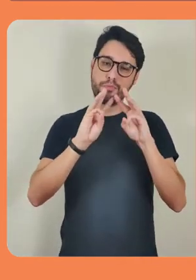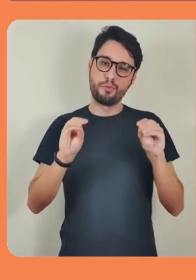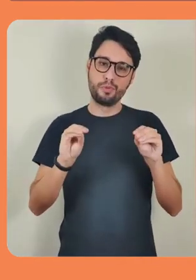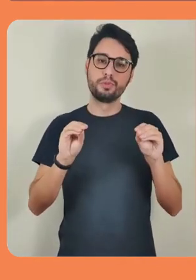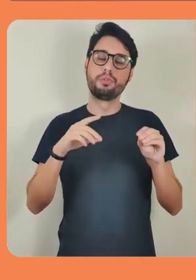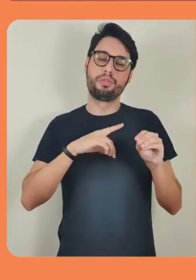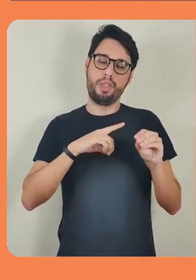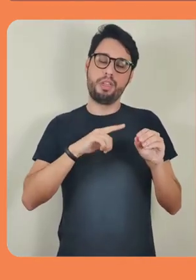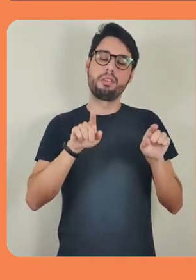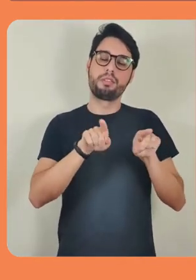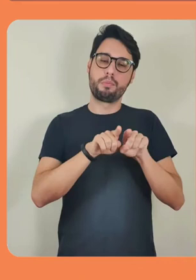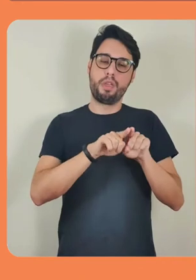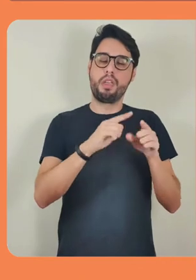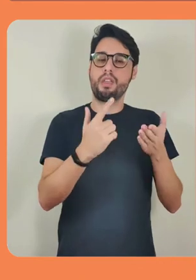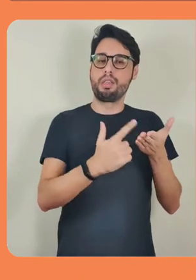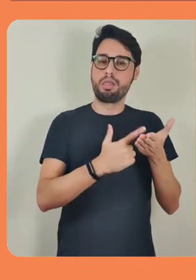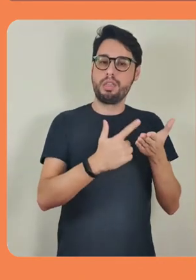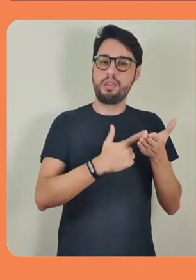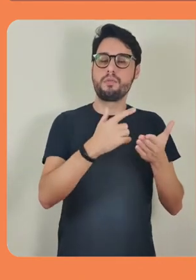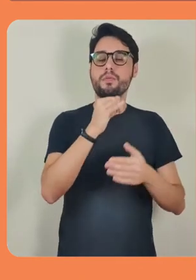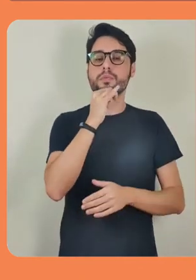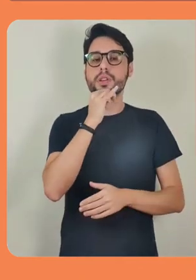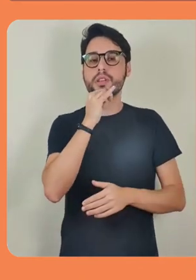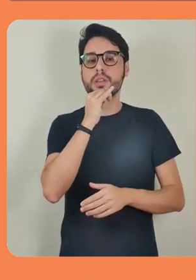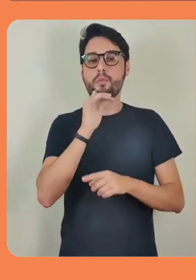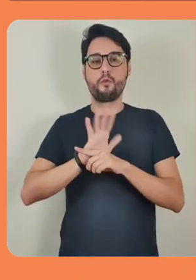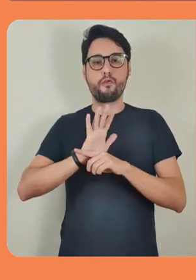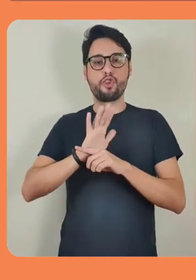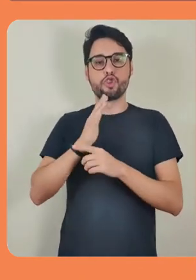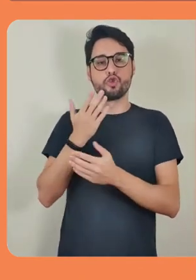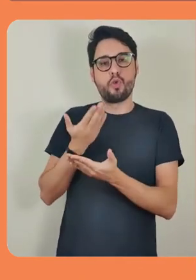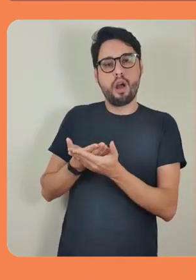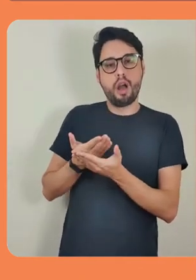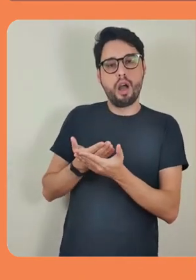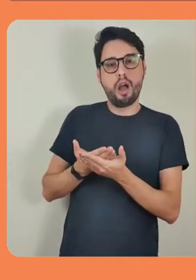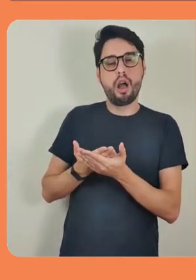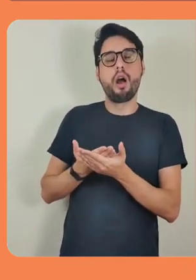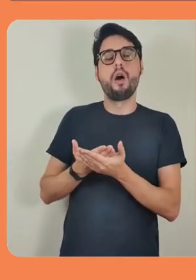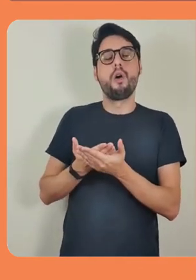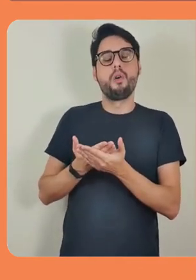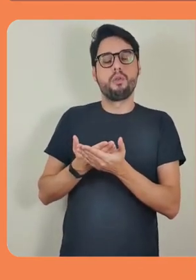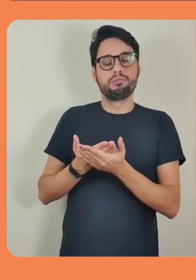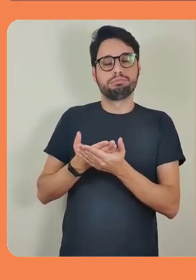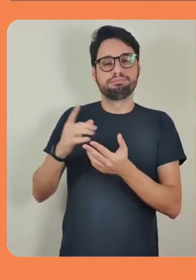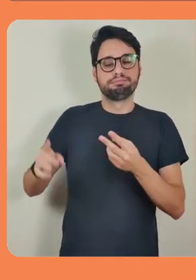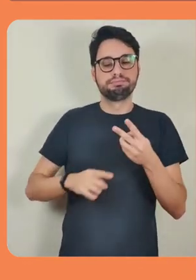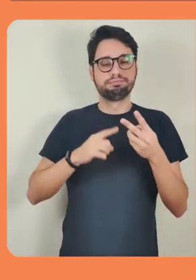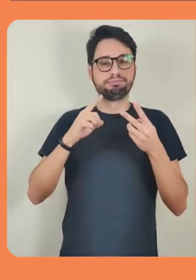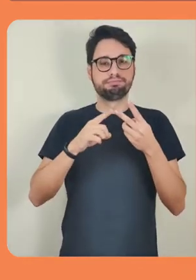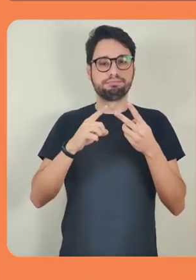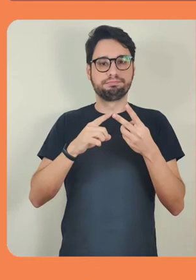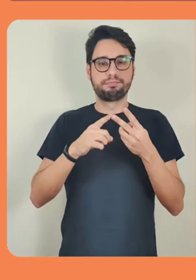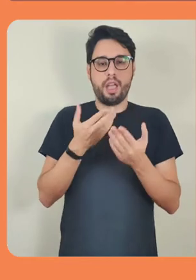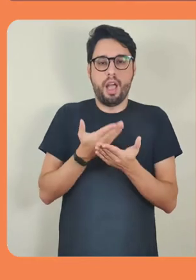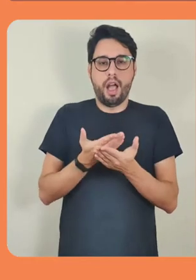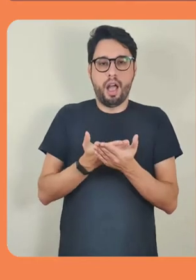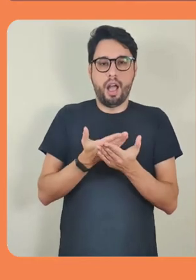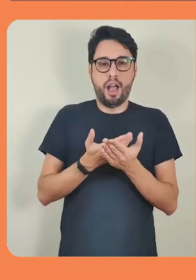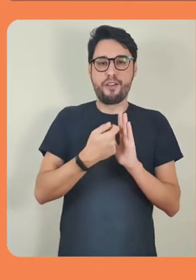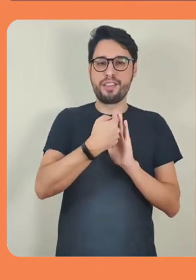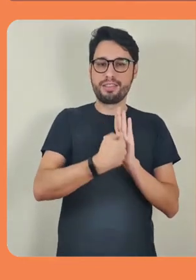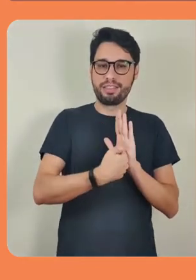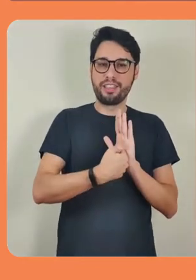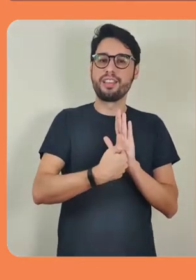que eu tenho no meu curso tudo bem aquilo nesse curso de Moodle é atividade livro ela é